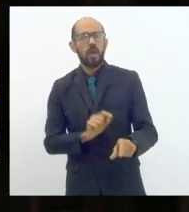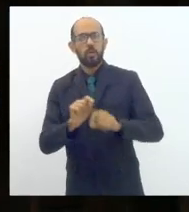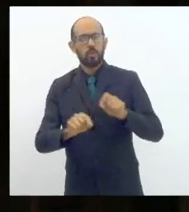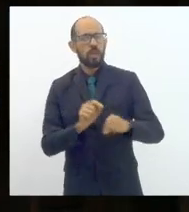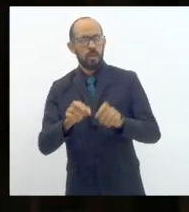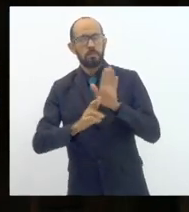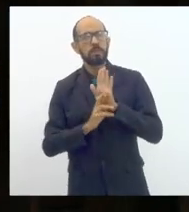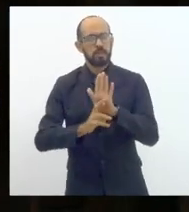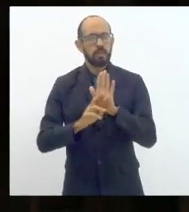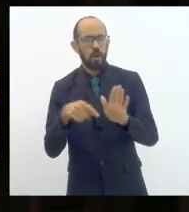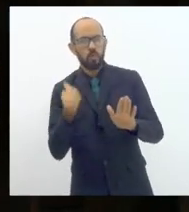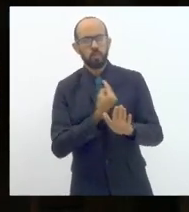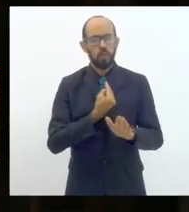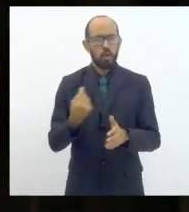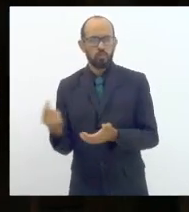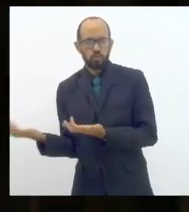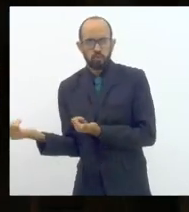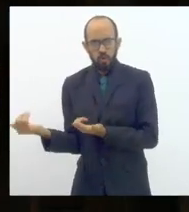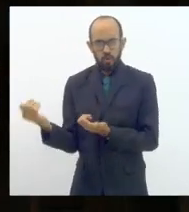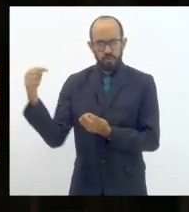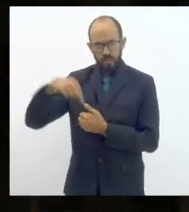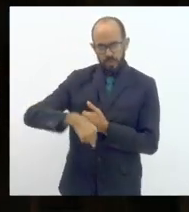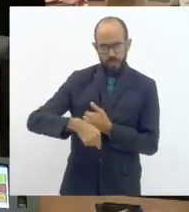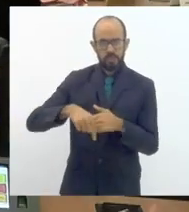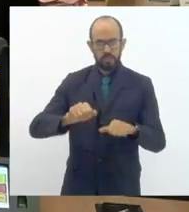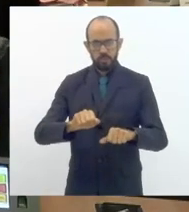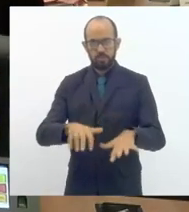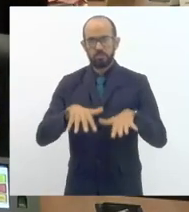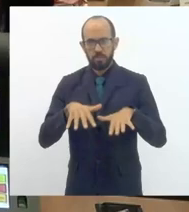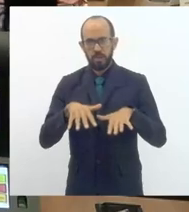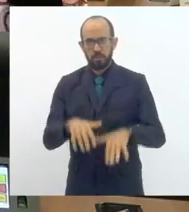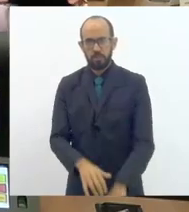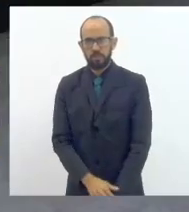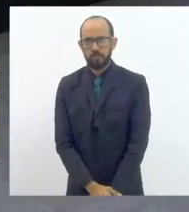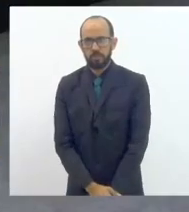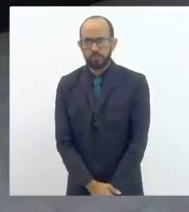nosso país nessa edição. Muito obrigado.